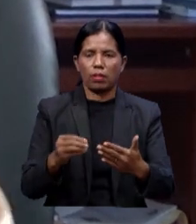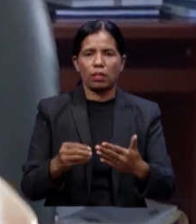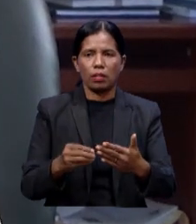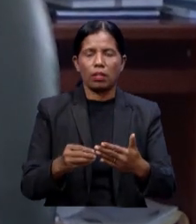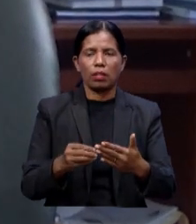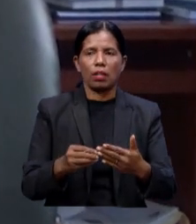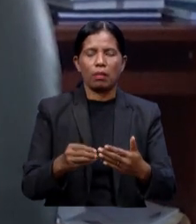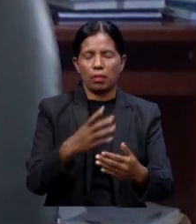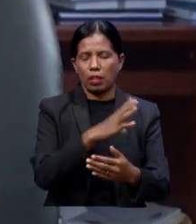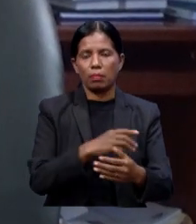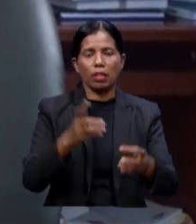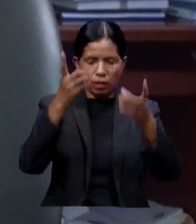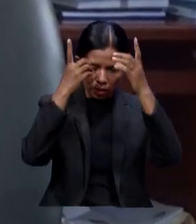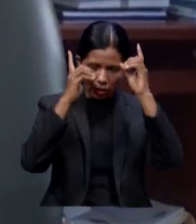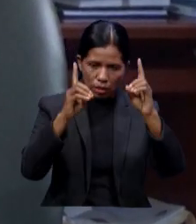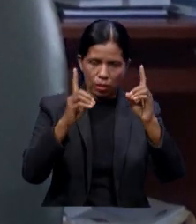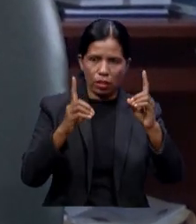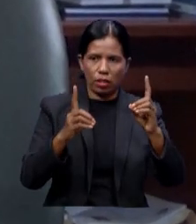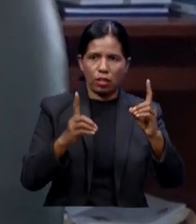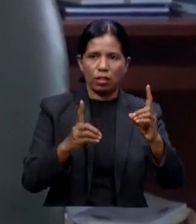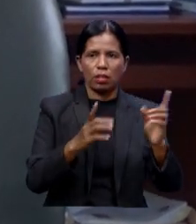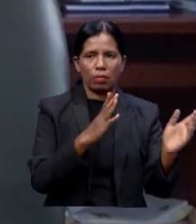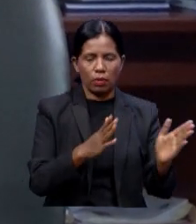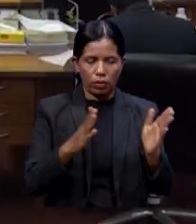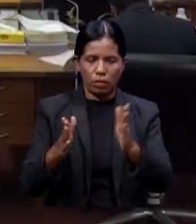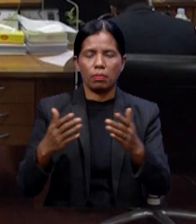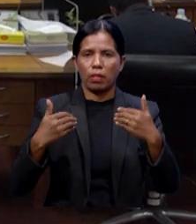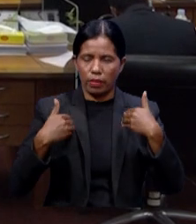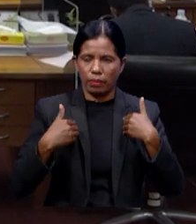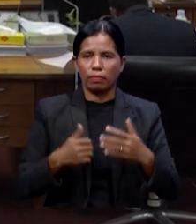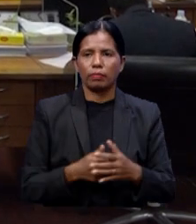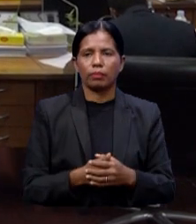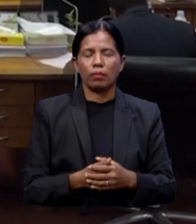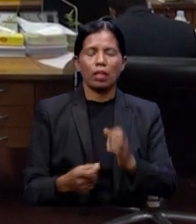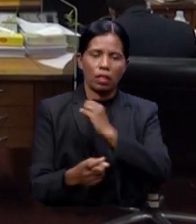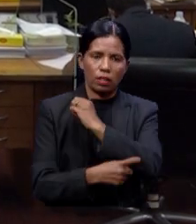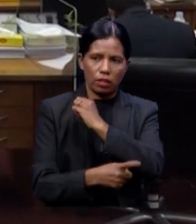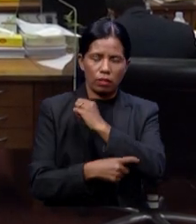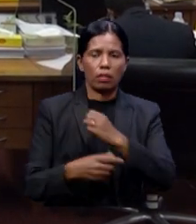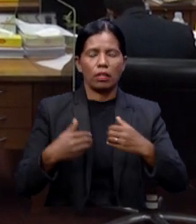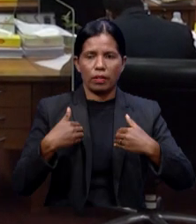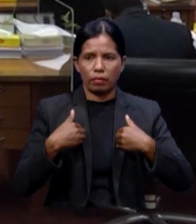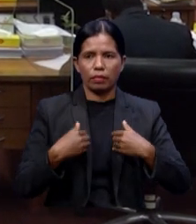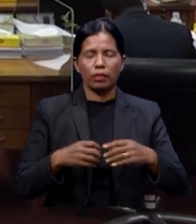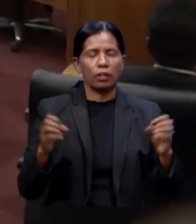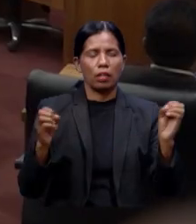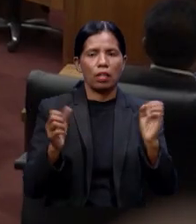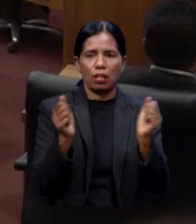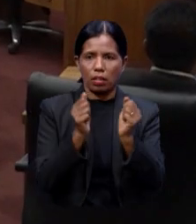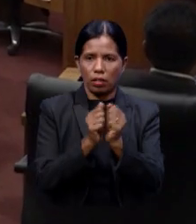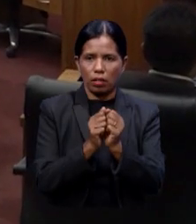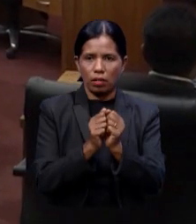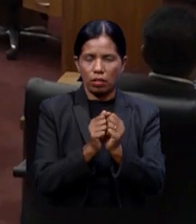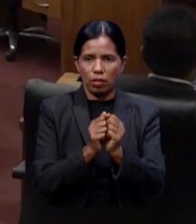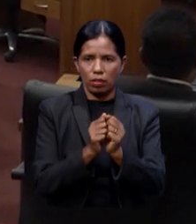hodi submete baiha tuir proses de makai ne sansang ni ya se la ho